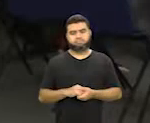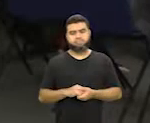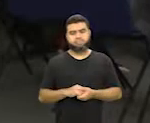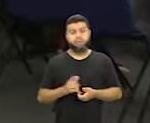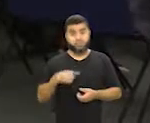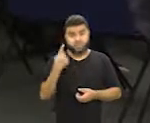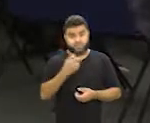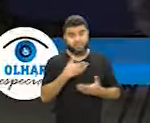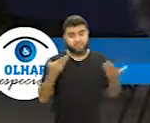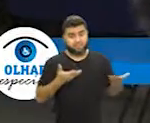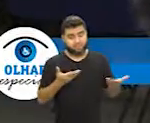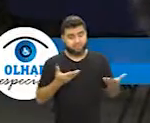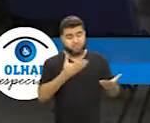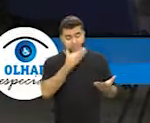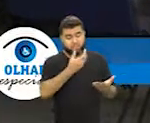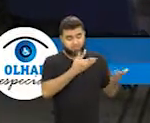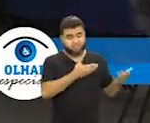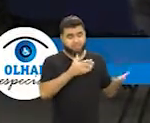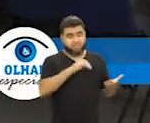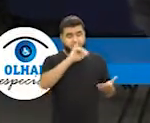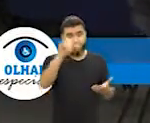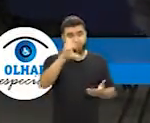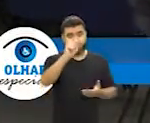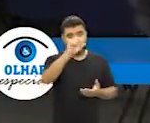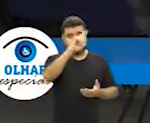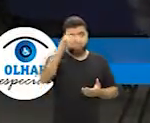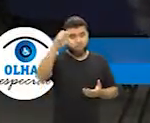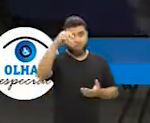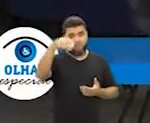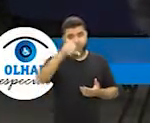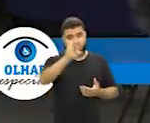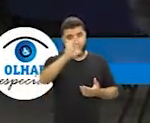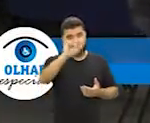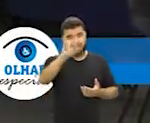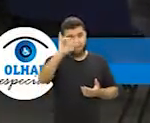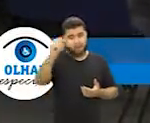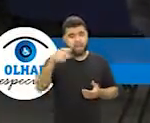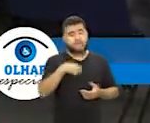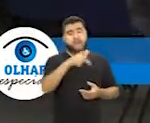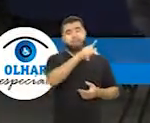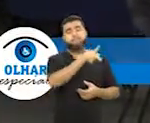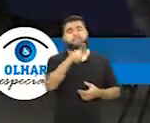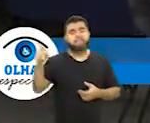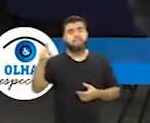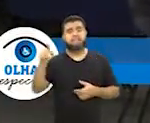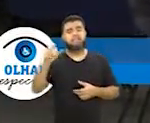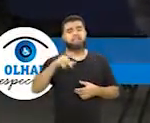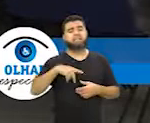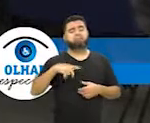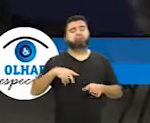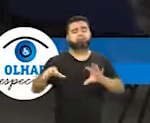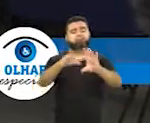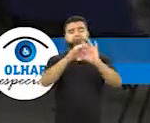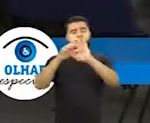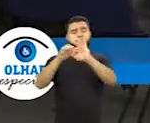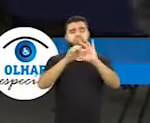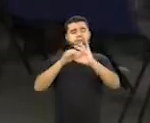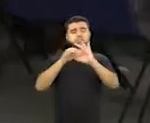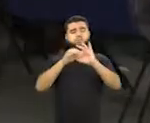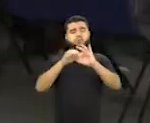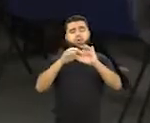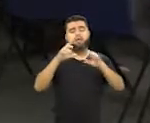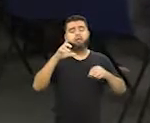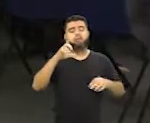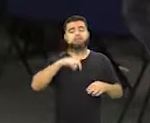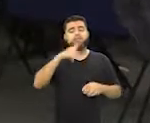Nós estamos aqui com o senhor João Moreira, que é presidente da Federação das Pestazuloses do Estado de